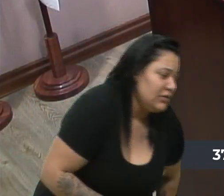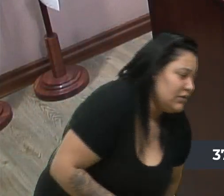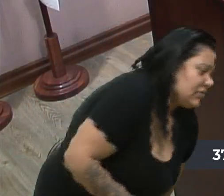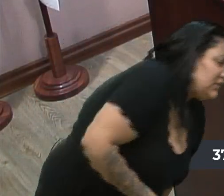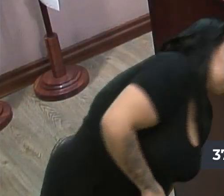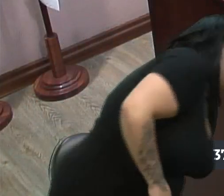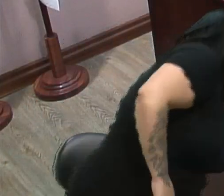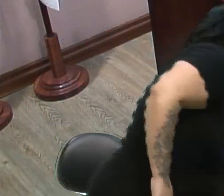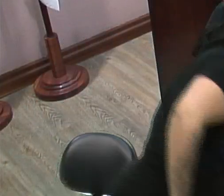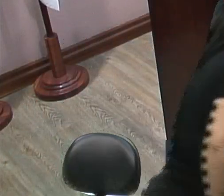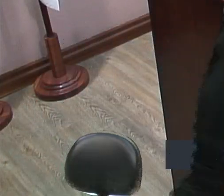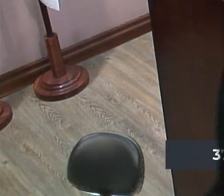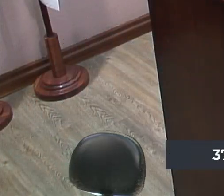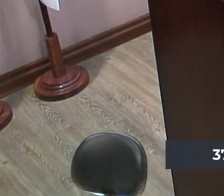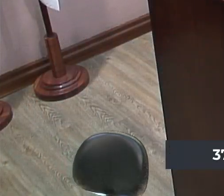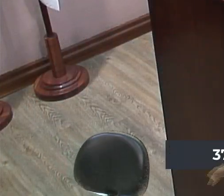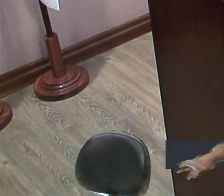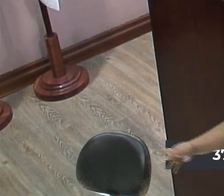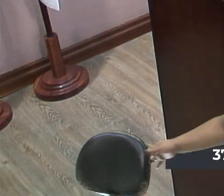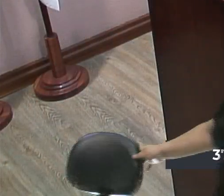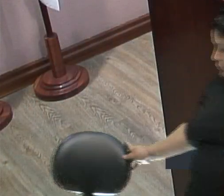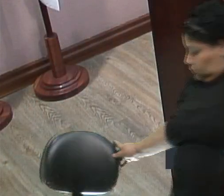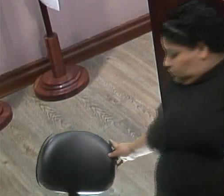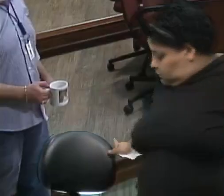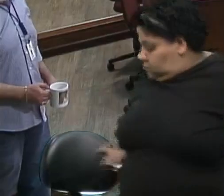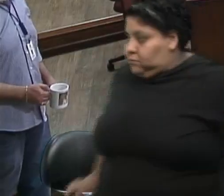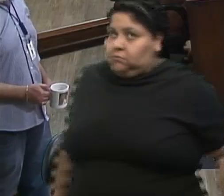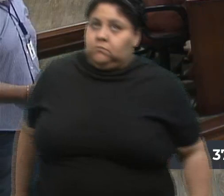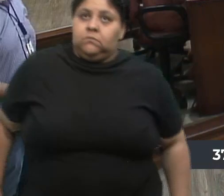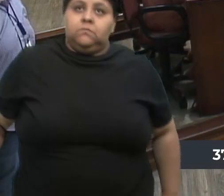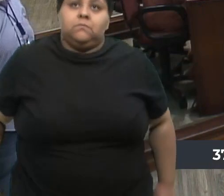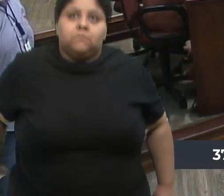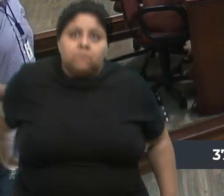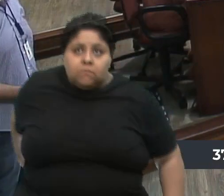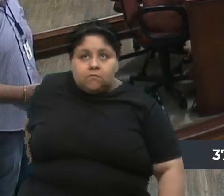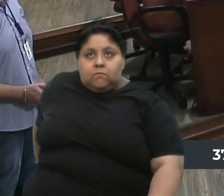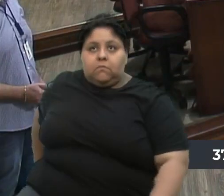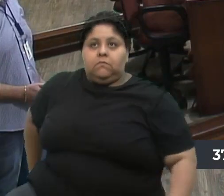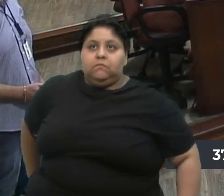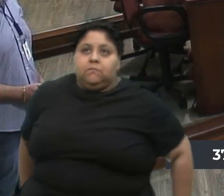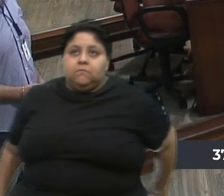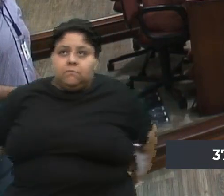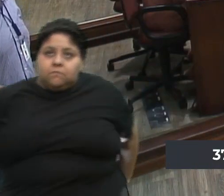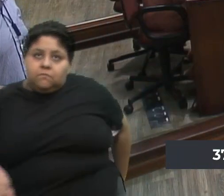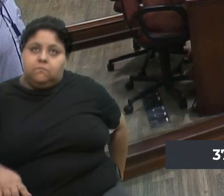Para declarar o voto. Para declarar o voto, Rose Frigeri.